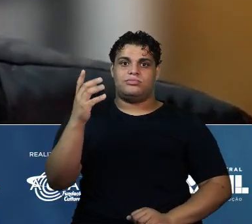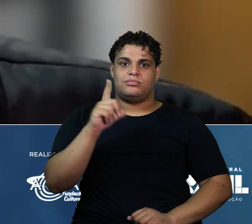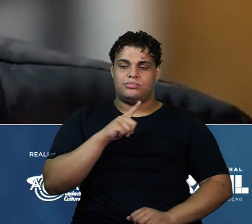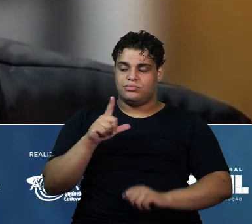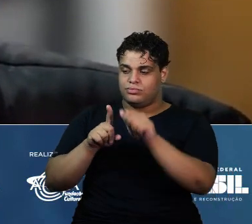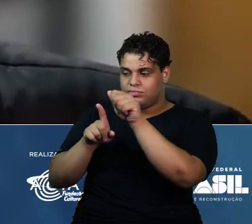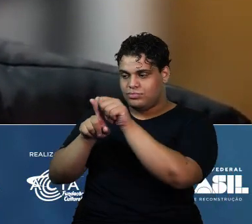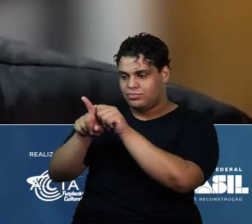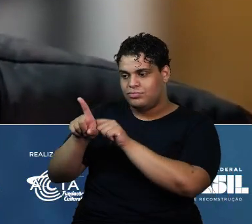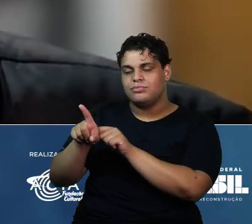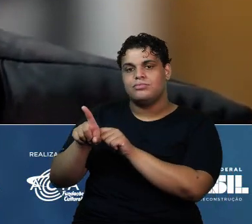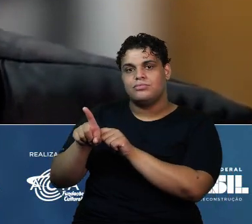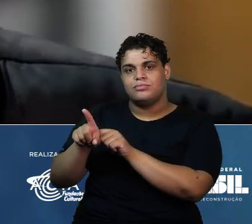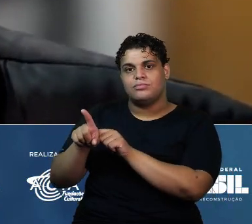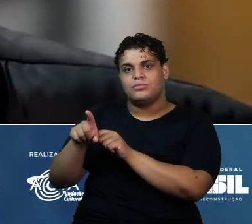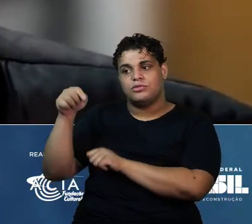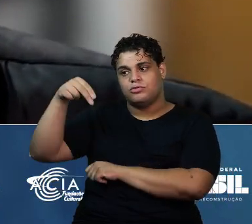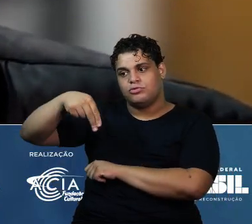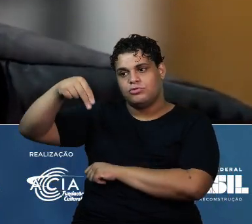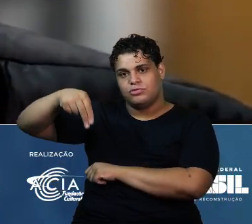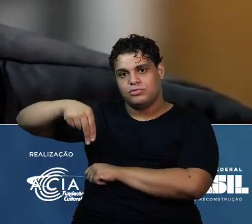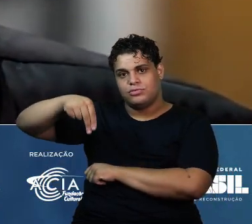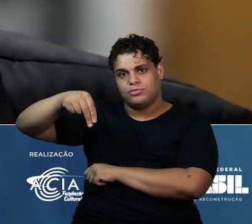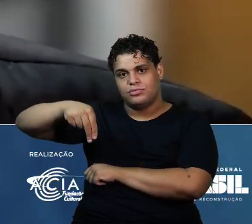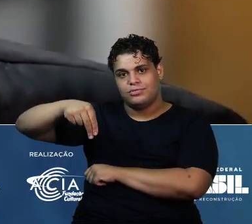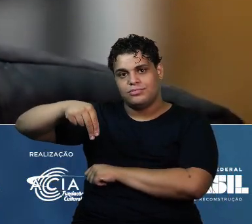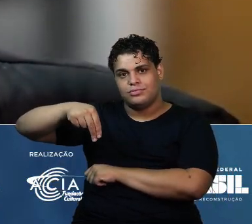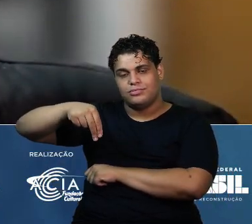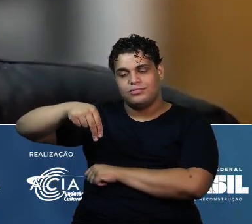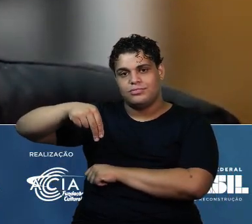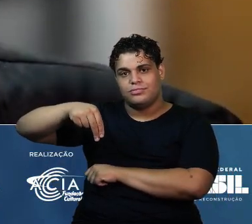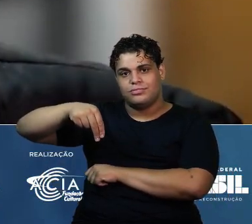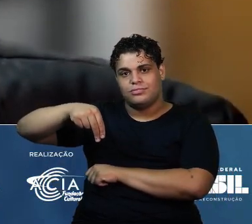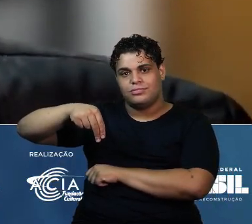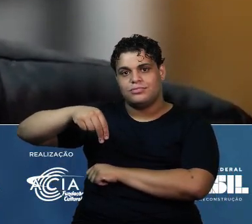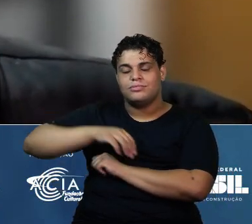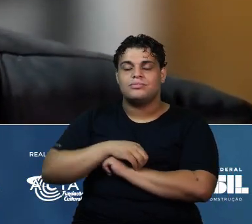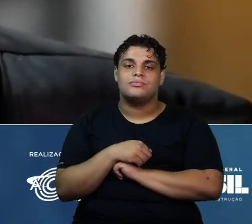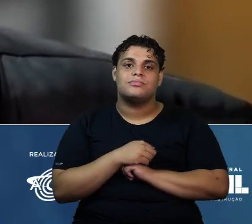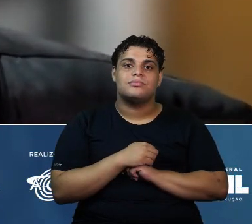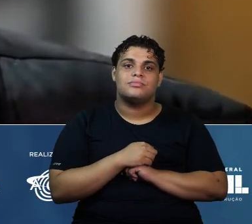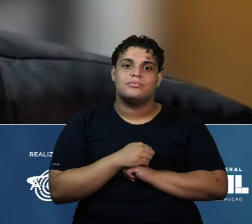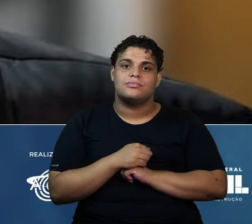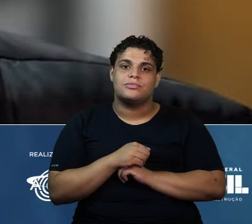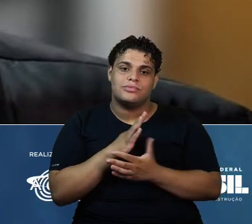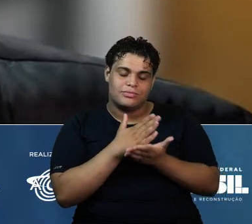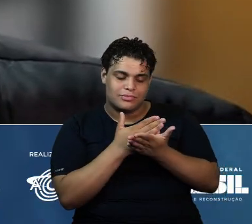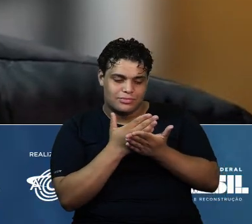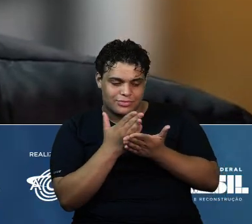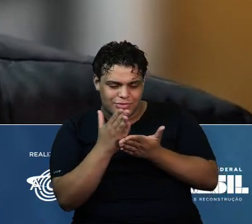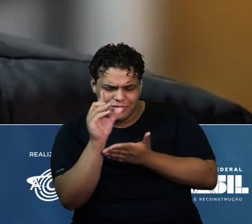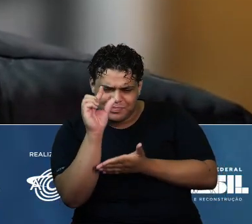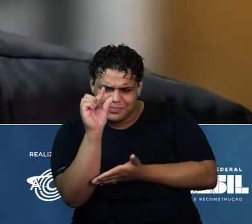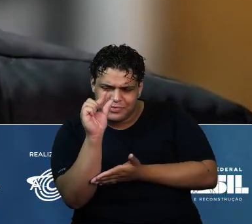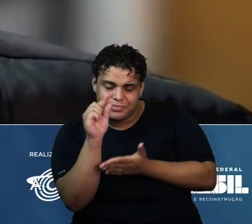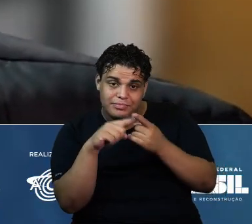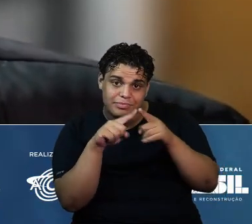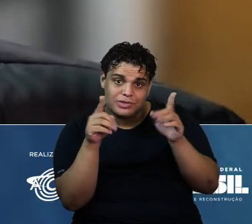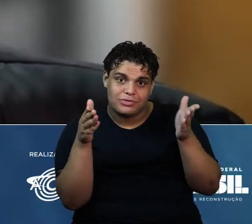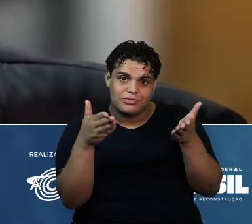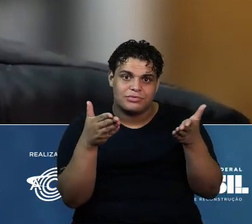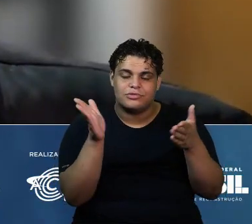Nacional de Segurança Aquática, que é novembro, que começou tímido, mas hoje se tornou uma